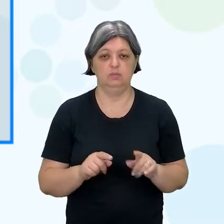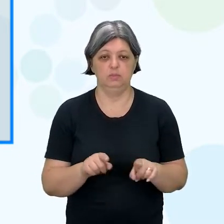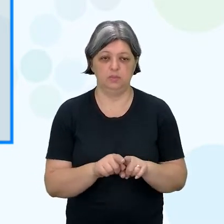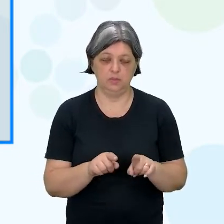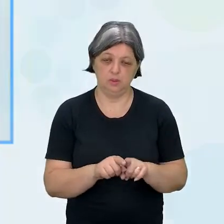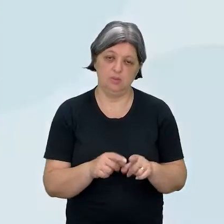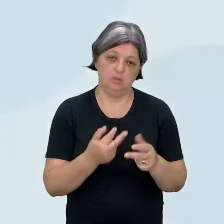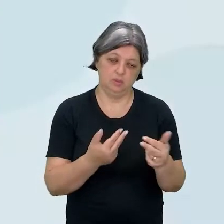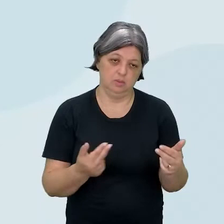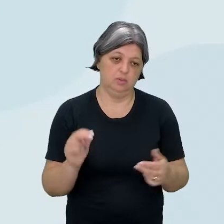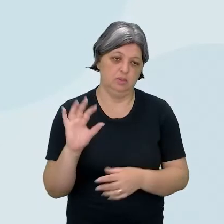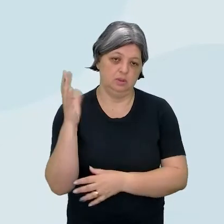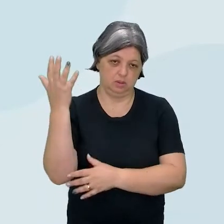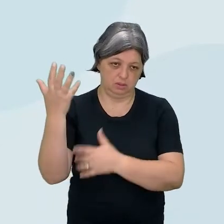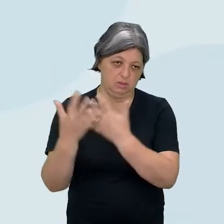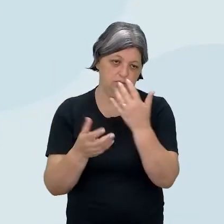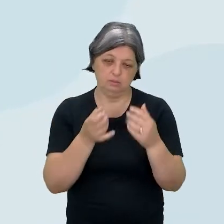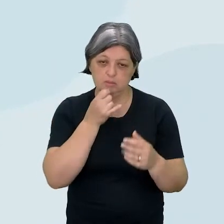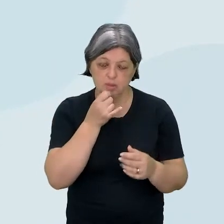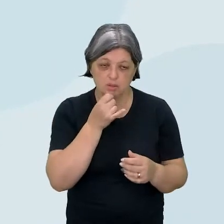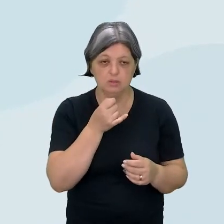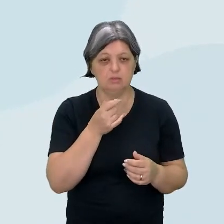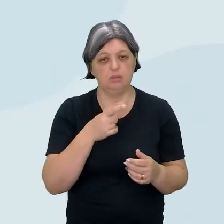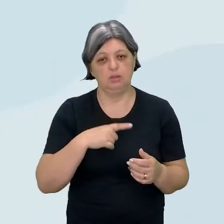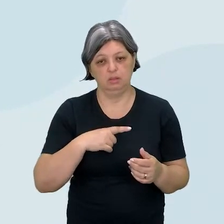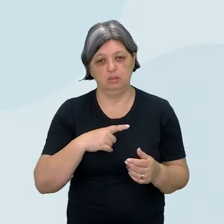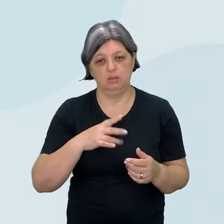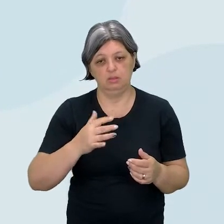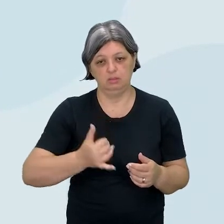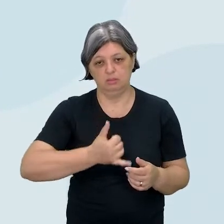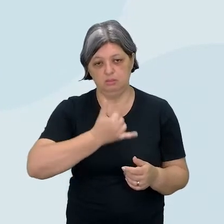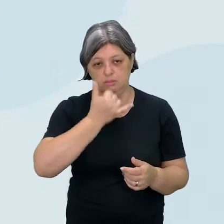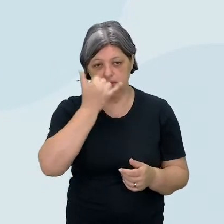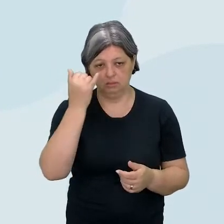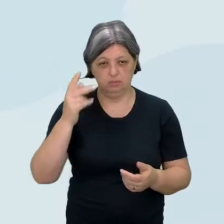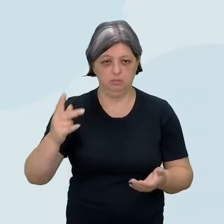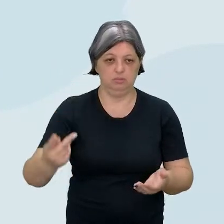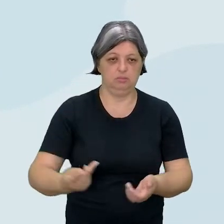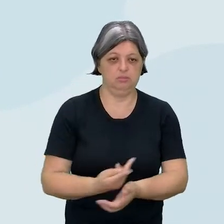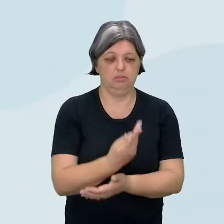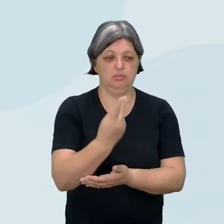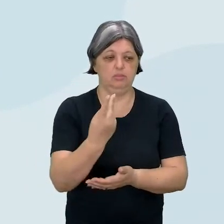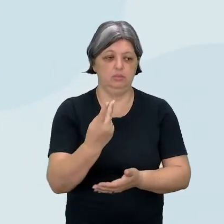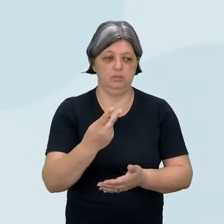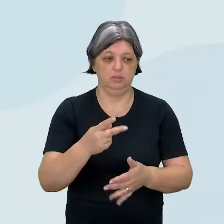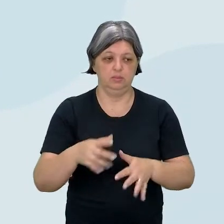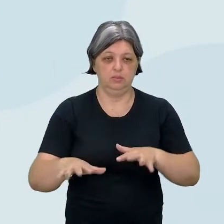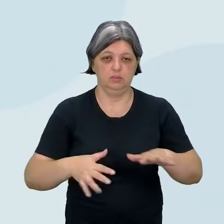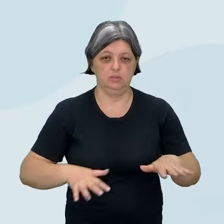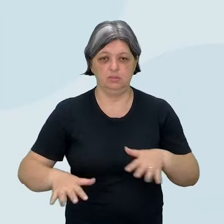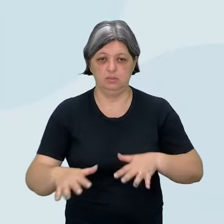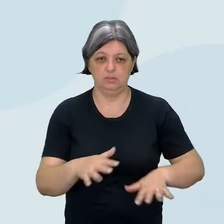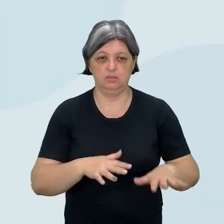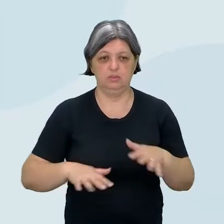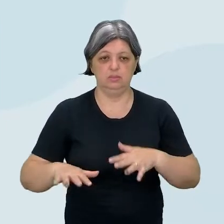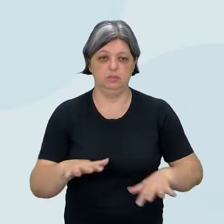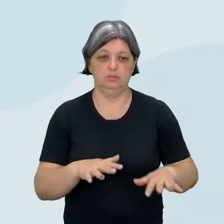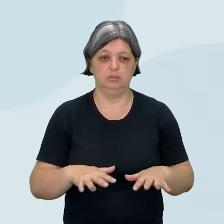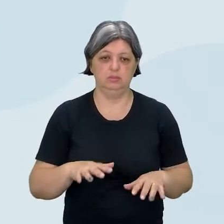forças naturais, quando teve, por exemplo, alguma catástrofe, né, algum terremoto, algum processo, por exemplo,